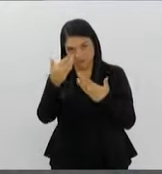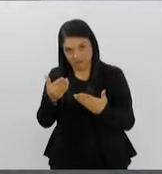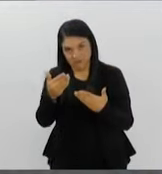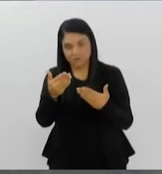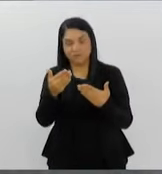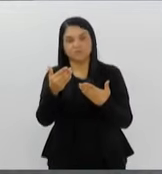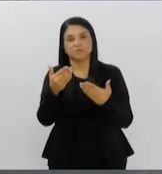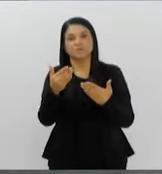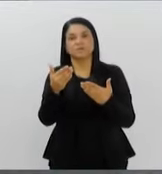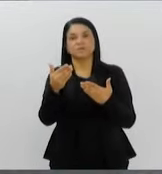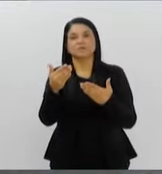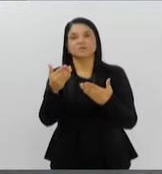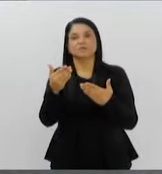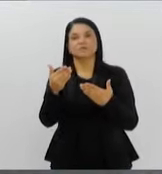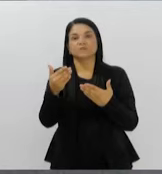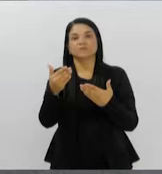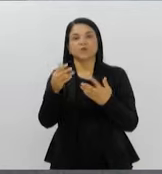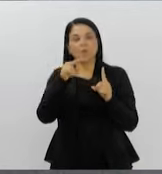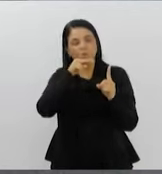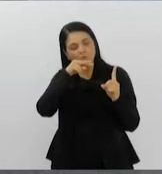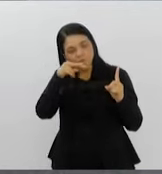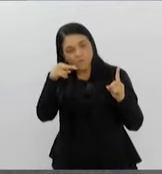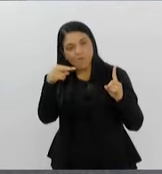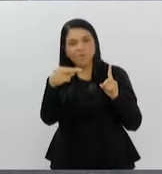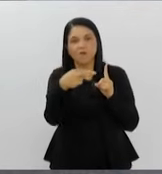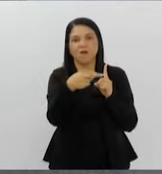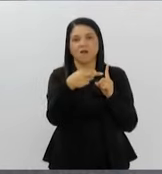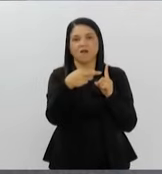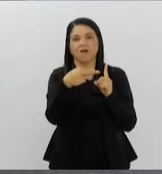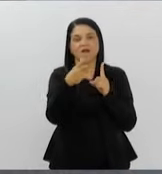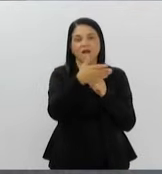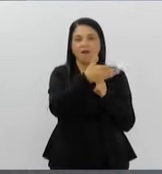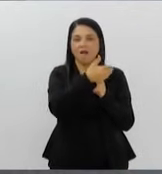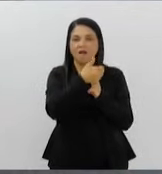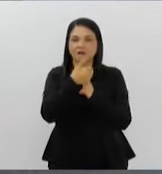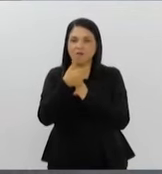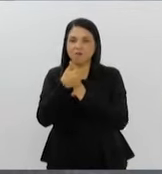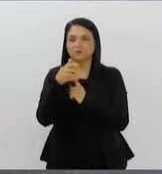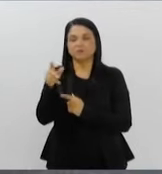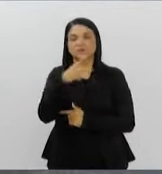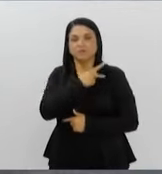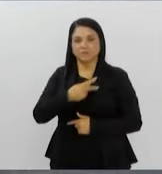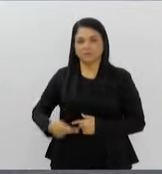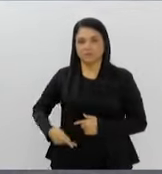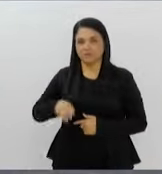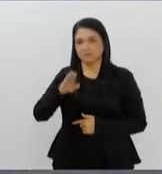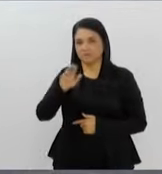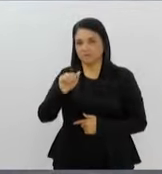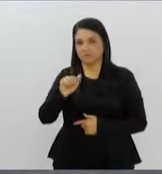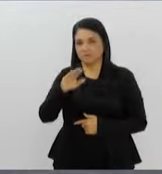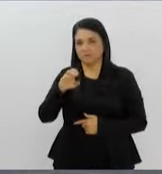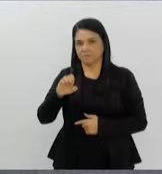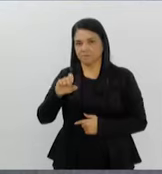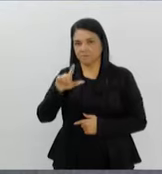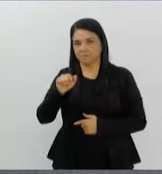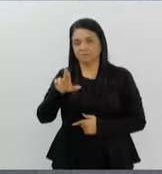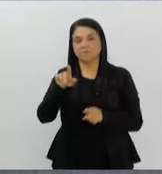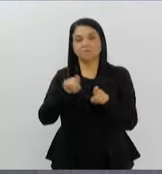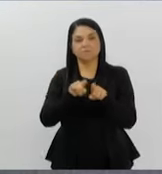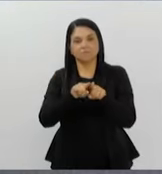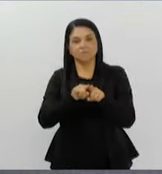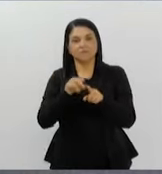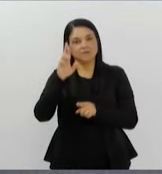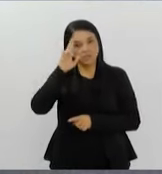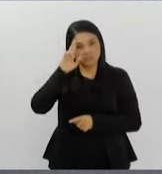com o olhar atento, né, e acolhedor do presidente Rodrigo Barcelar e também da chefia